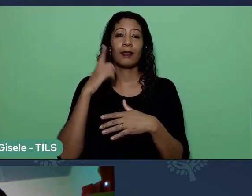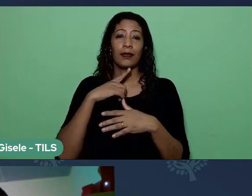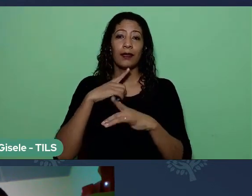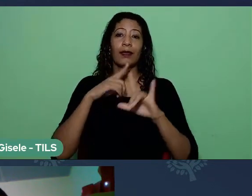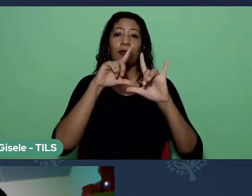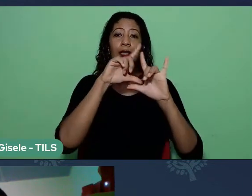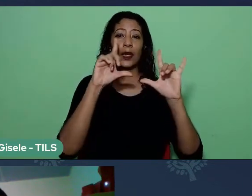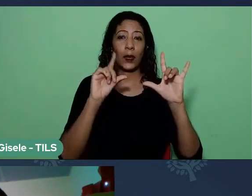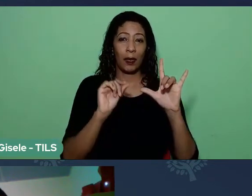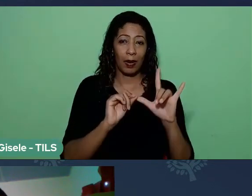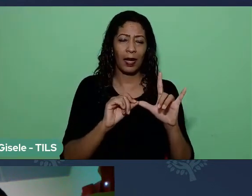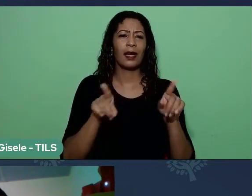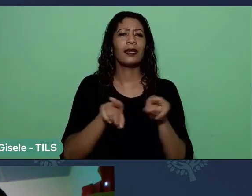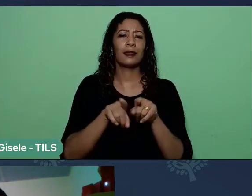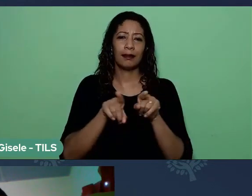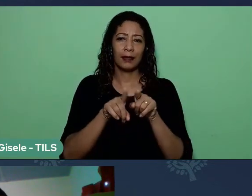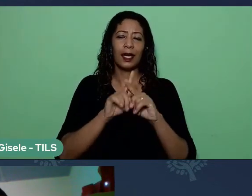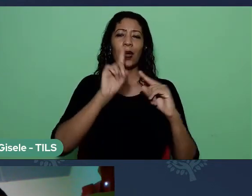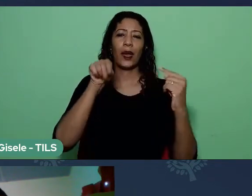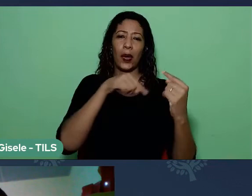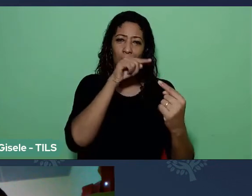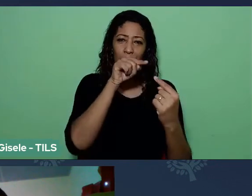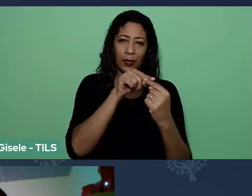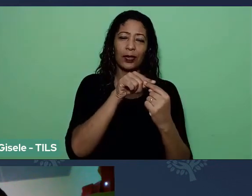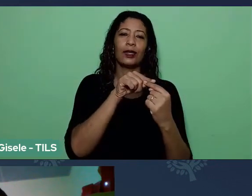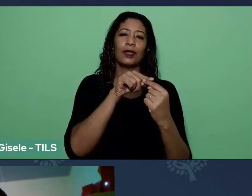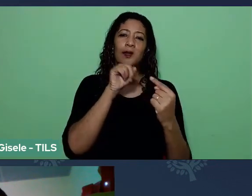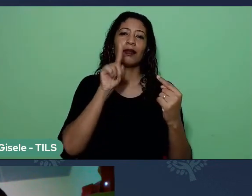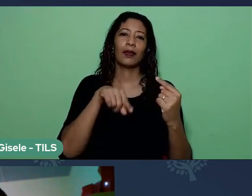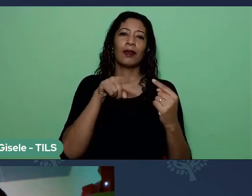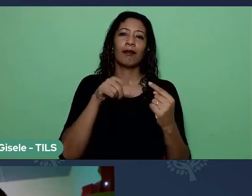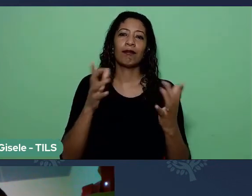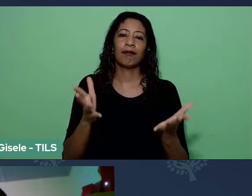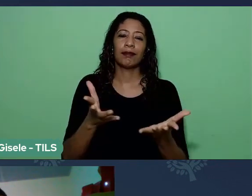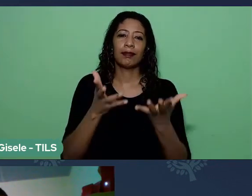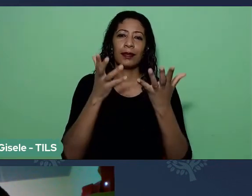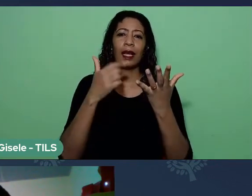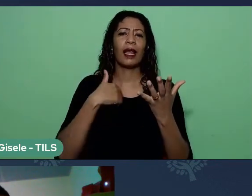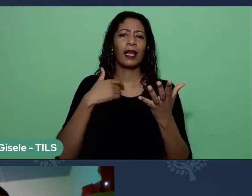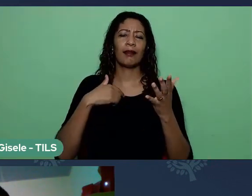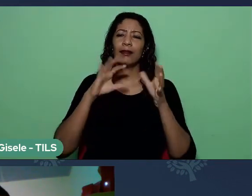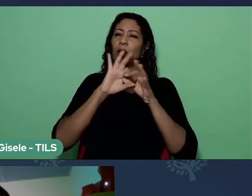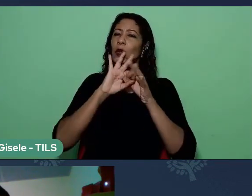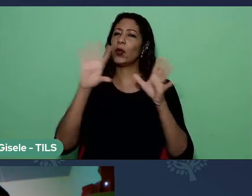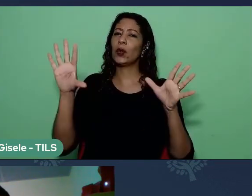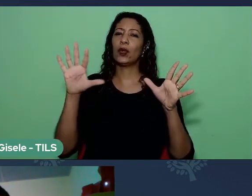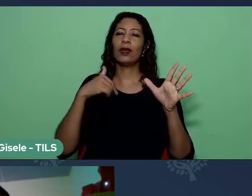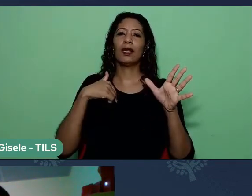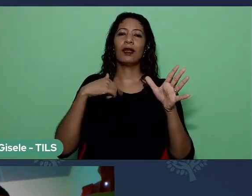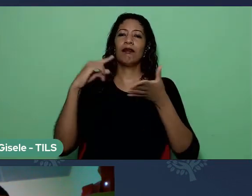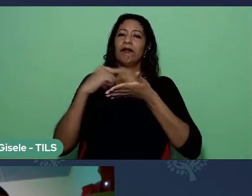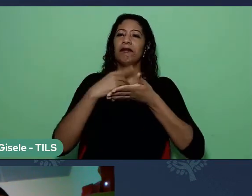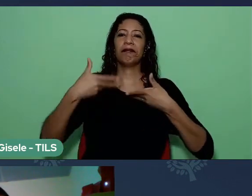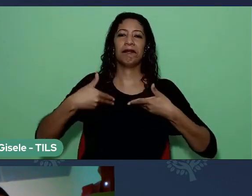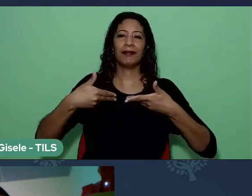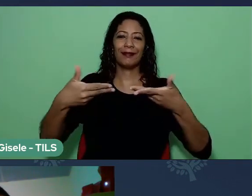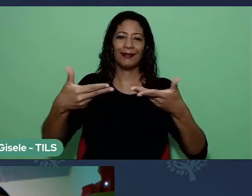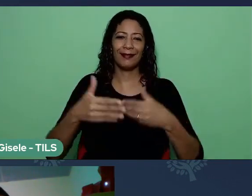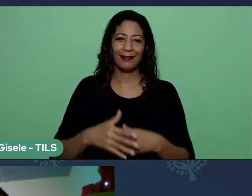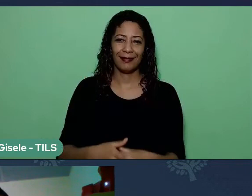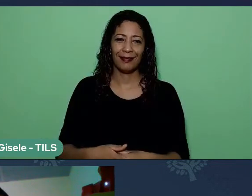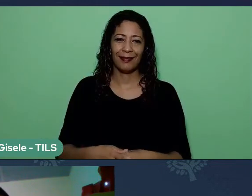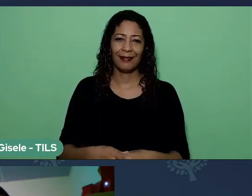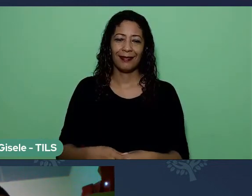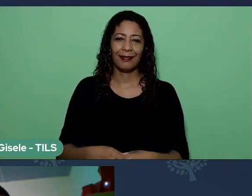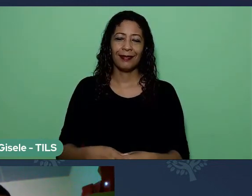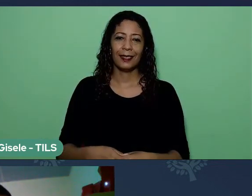essa missão também. Muito obrigado pelo convite. Estou disposto para a gente discutir em outras ocasiões. Tudo de bom para vocês. Muito obrigado. Antes